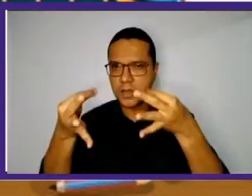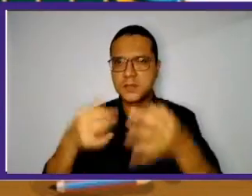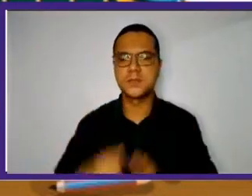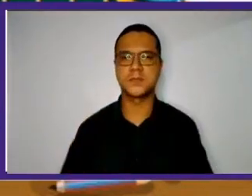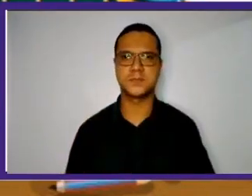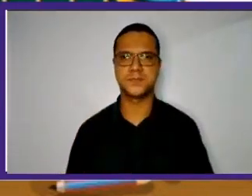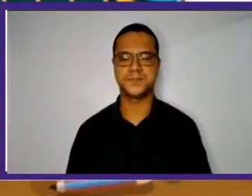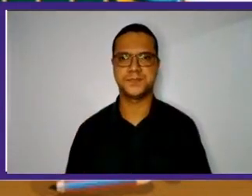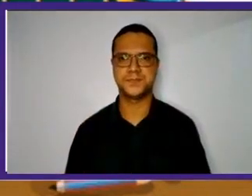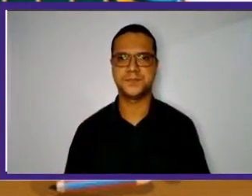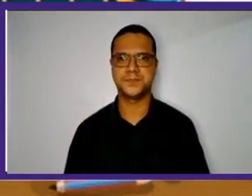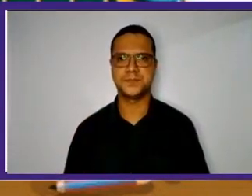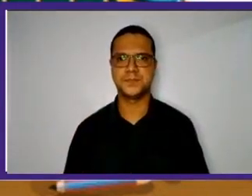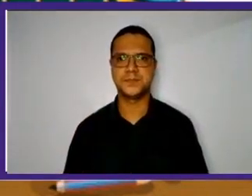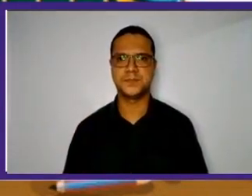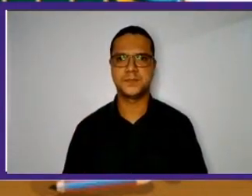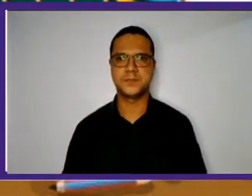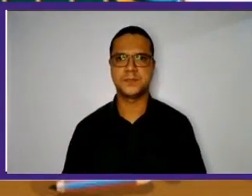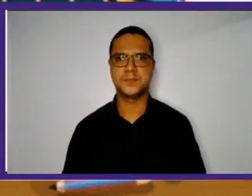atenção!